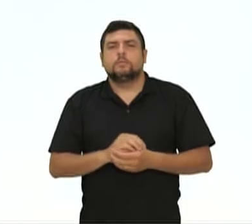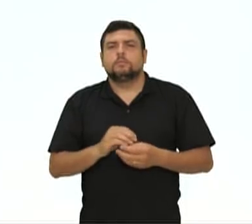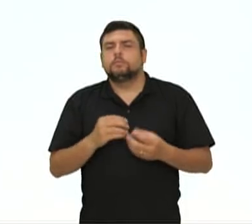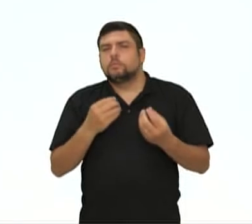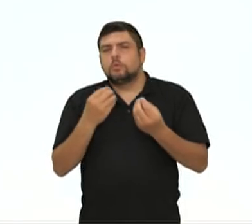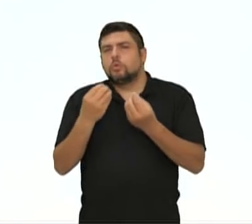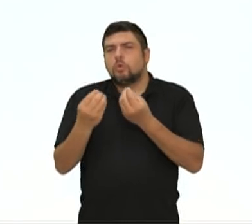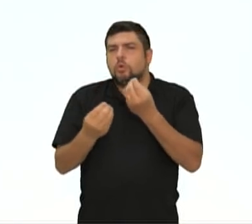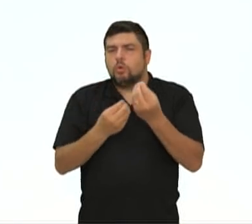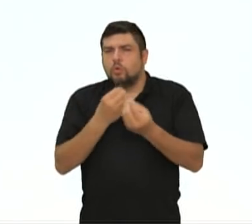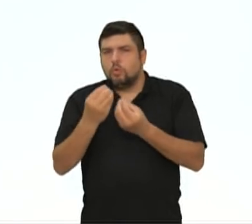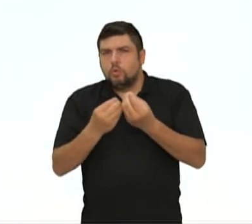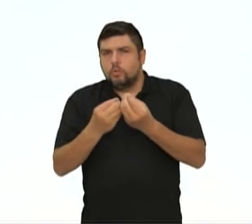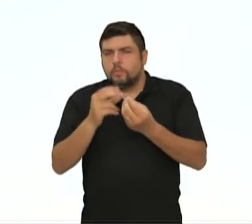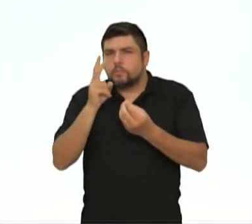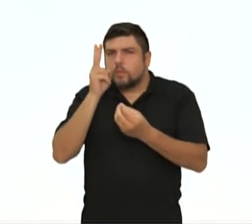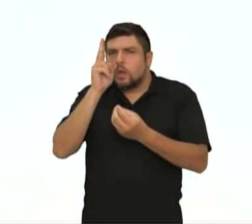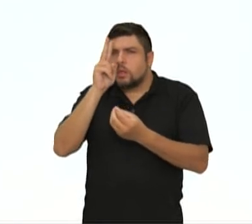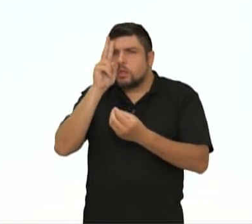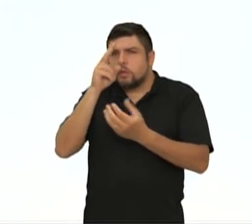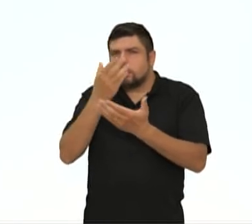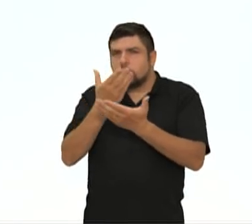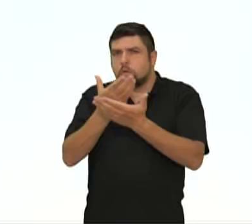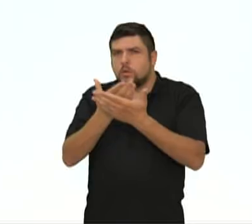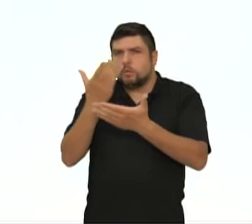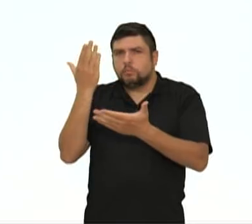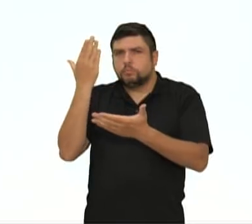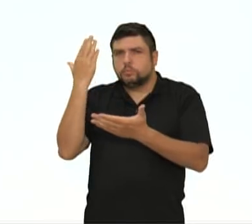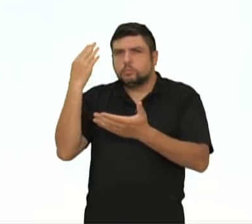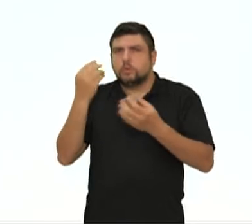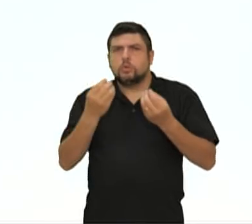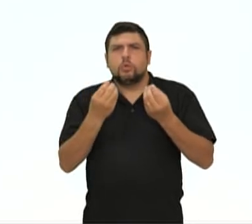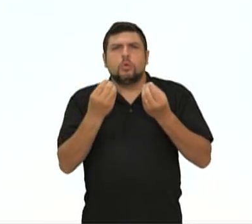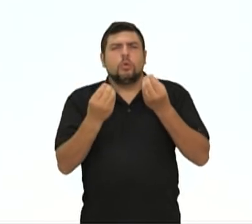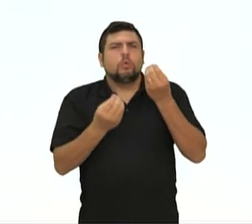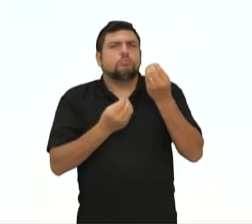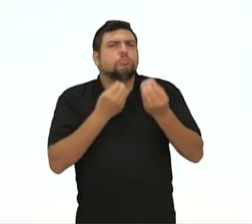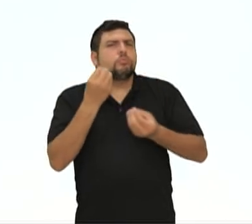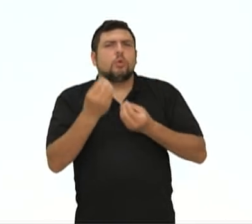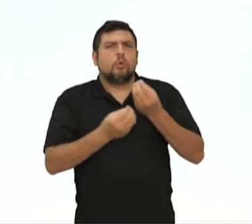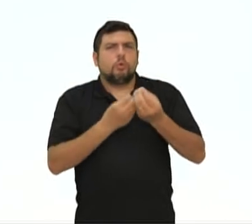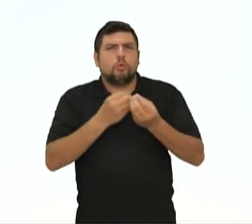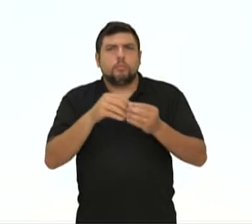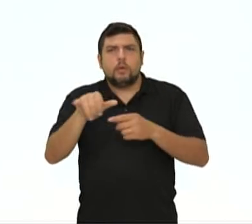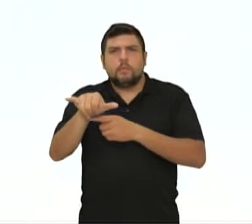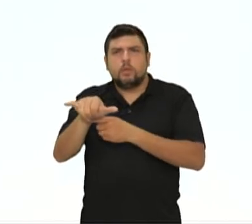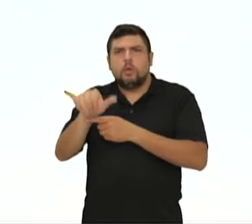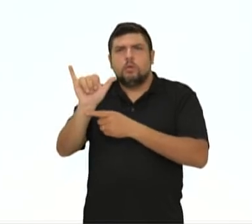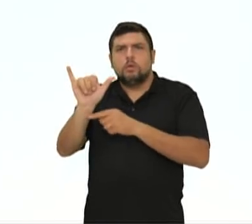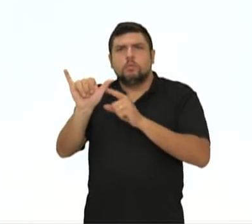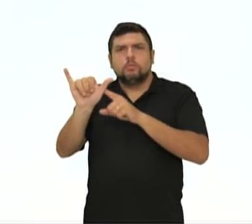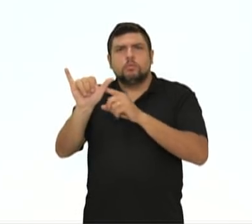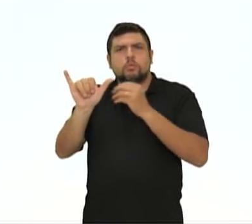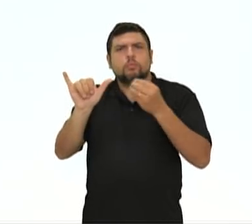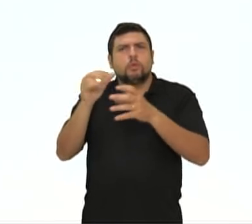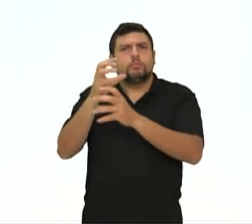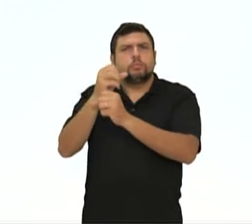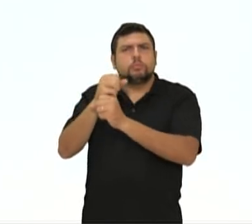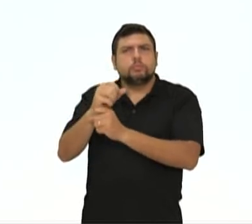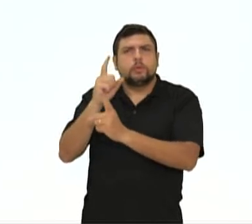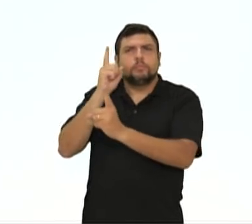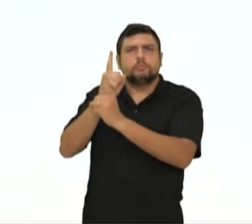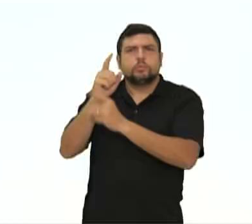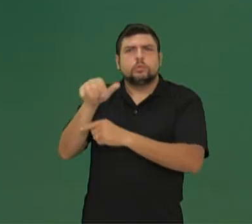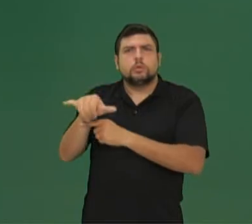Relembre um pouquinho as aulas anteriores que vocês já tiveram. Como que eu faço para encontrar o valor do y aqui na minha função? Aqui eu tenho que